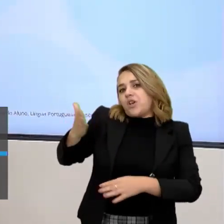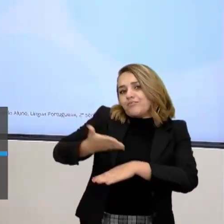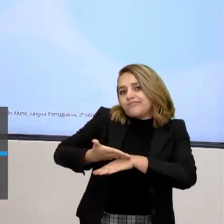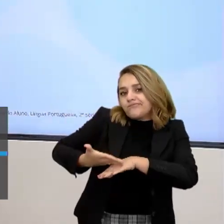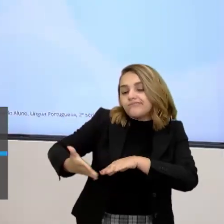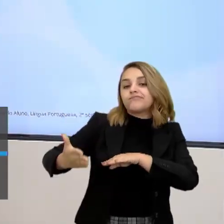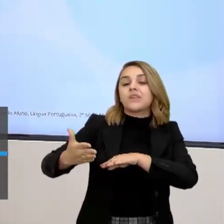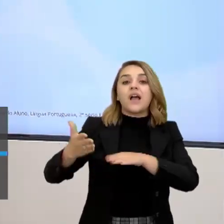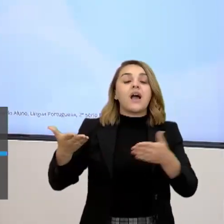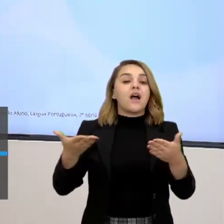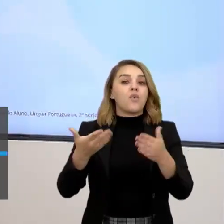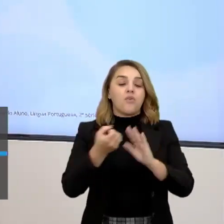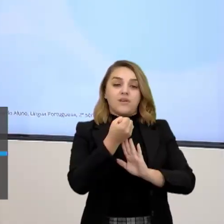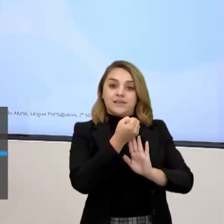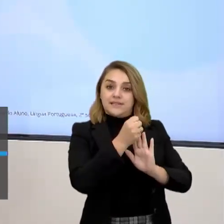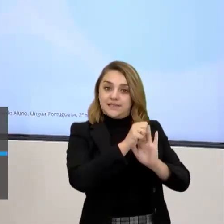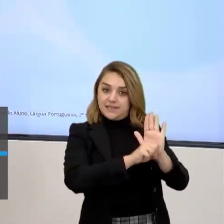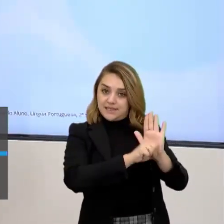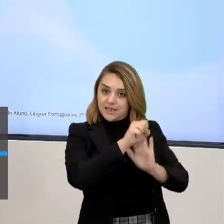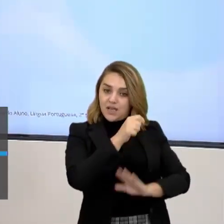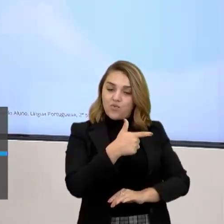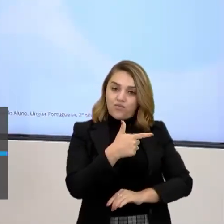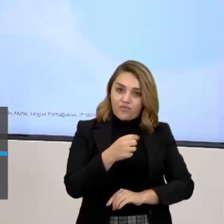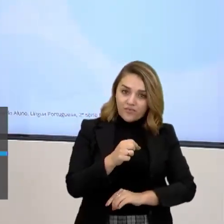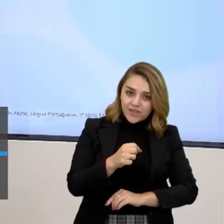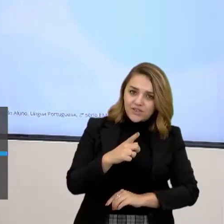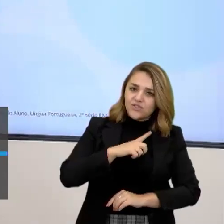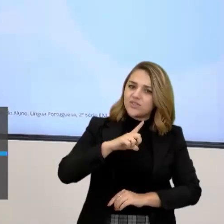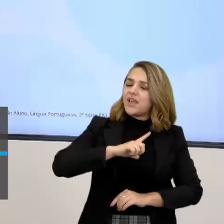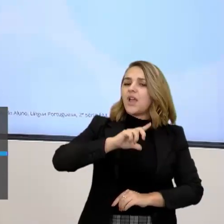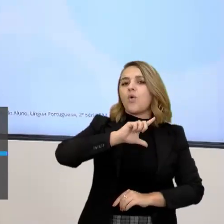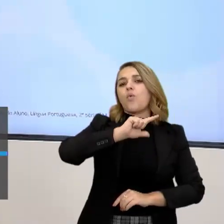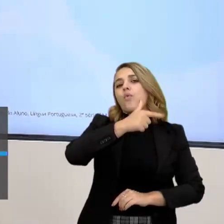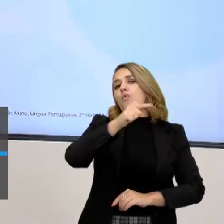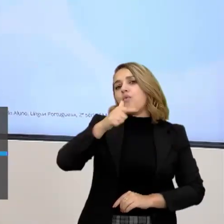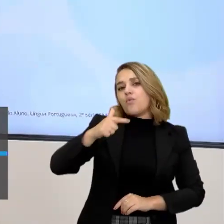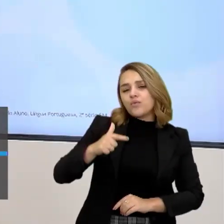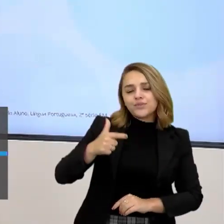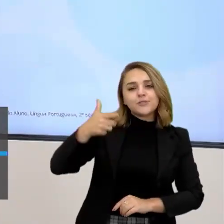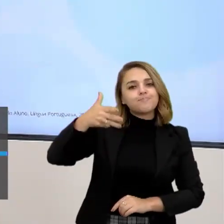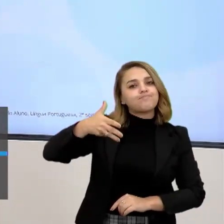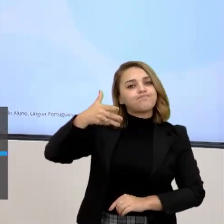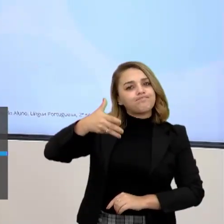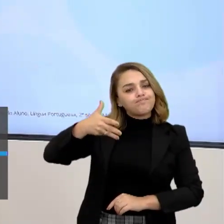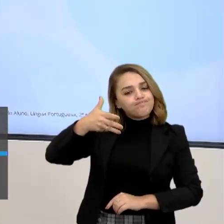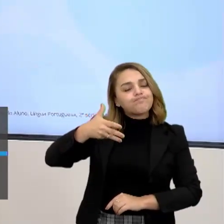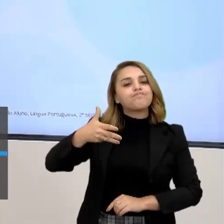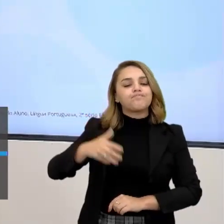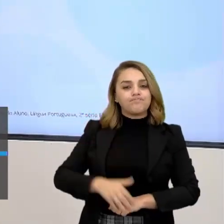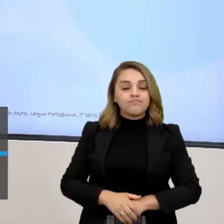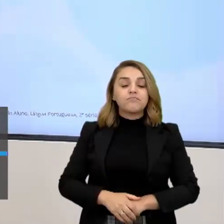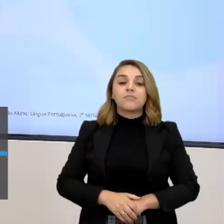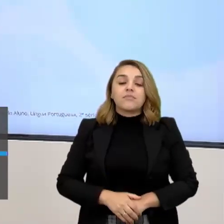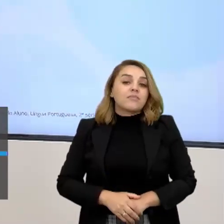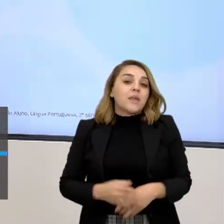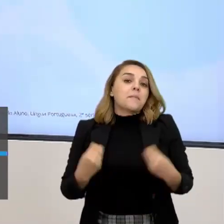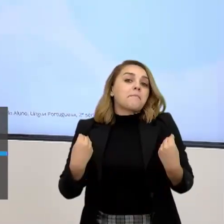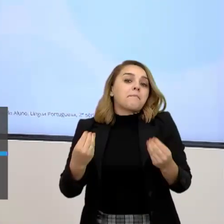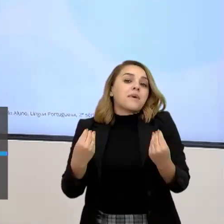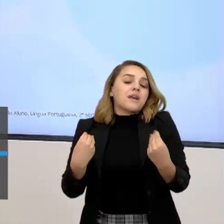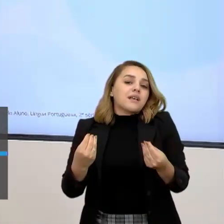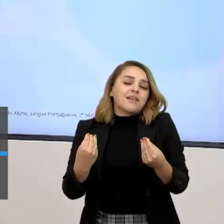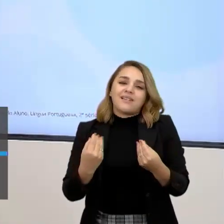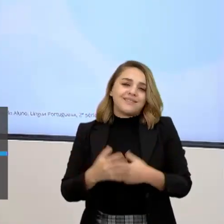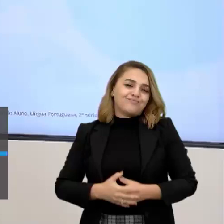No século XX, houve outras necessidades, outro discurso. Então, os poetas pensaram, para que métrica?